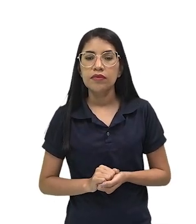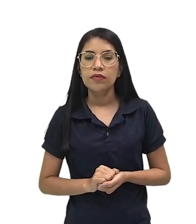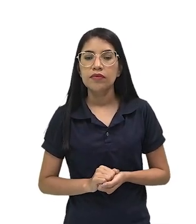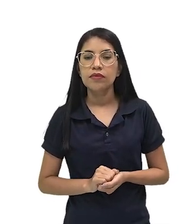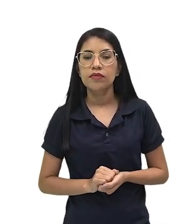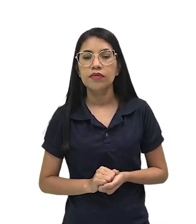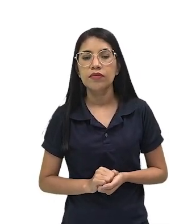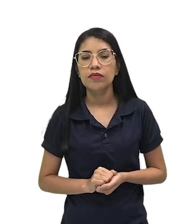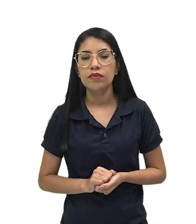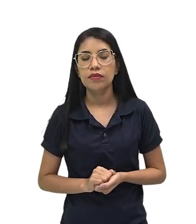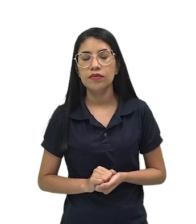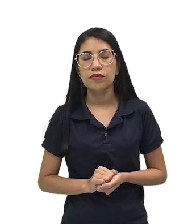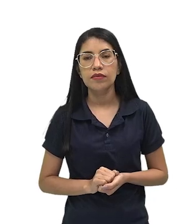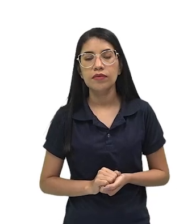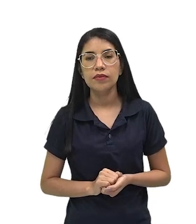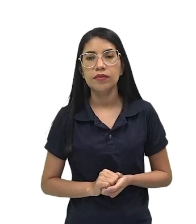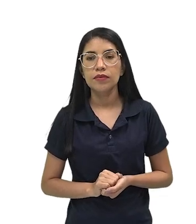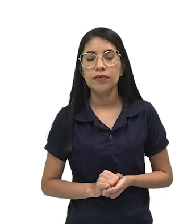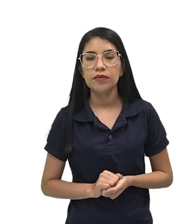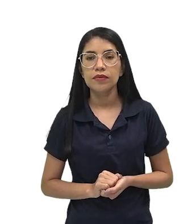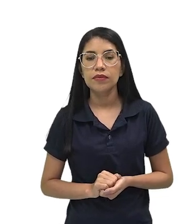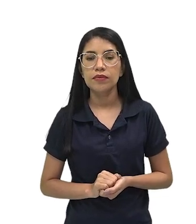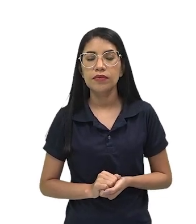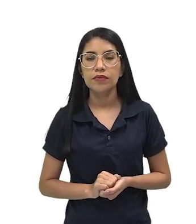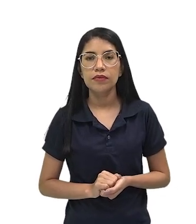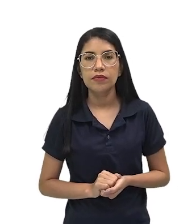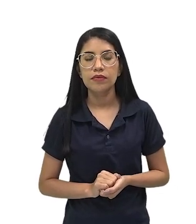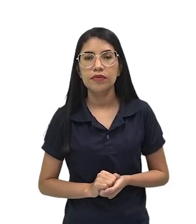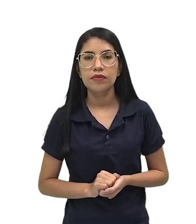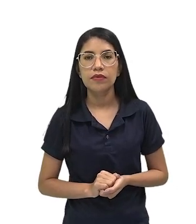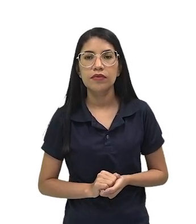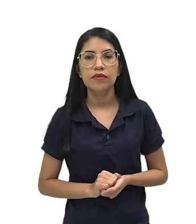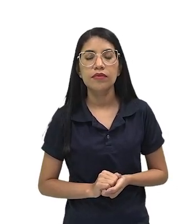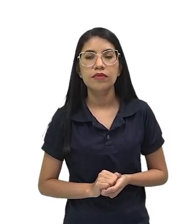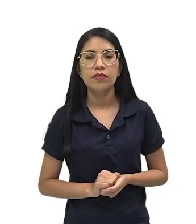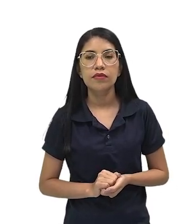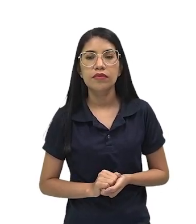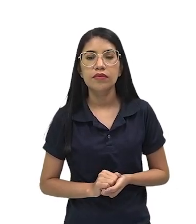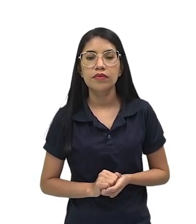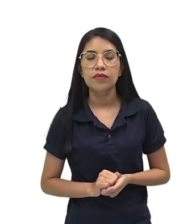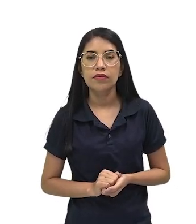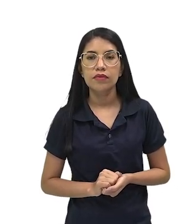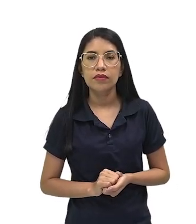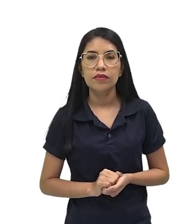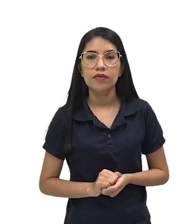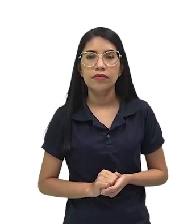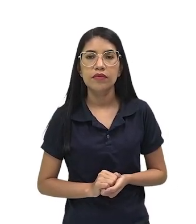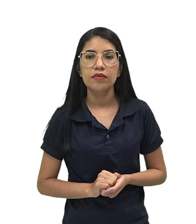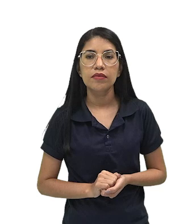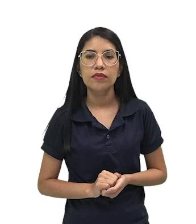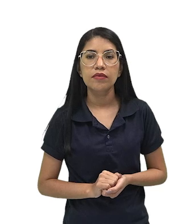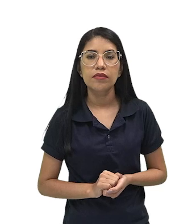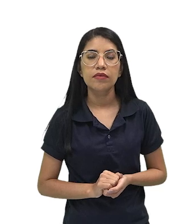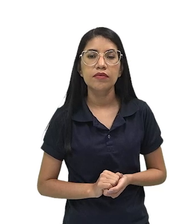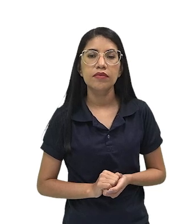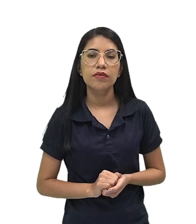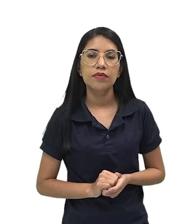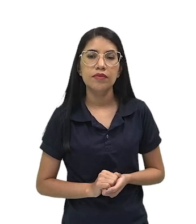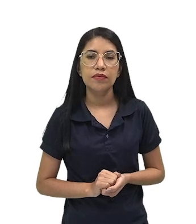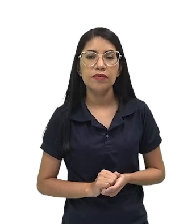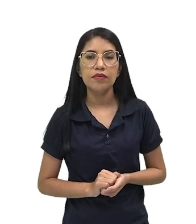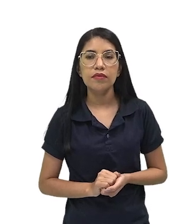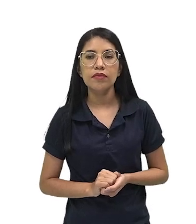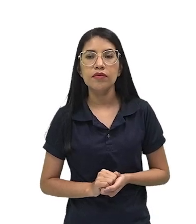Então, agora, vamos calcular este volume aqui. Então, esse volume vai ser, ó, fazendo a conta, ó,